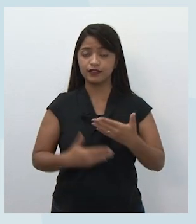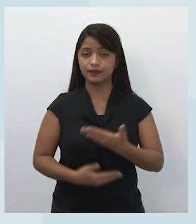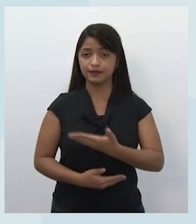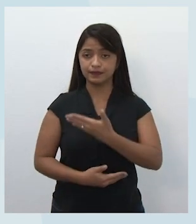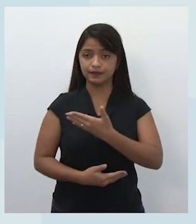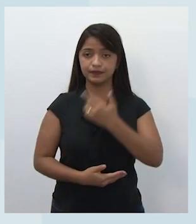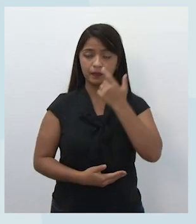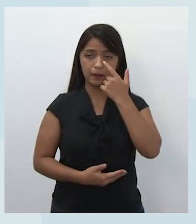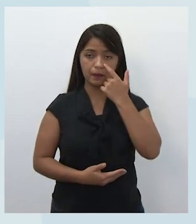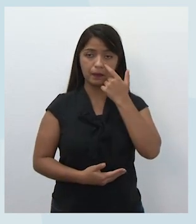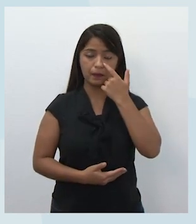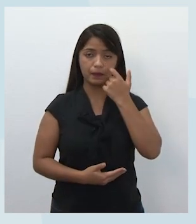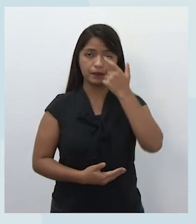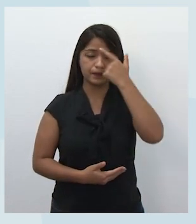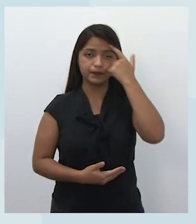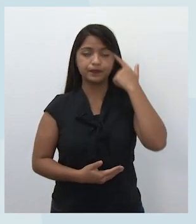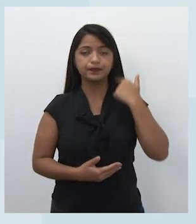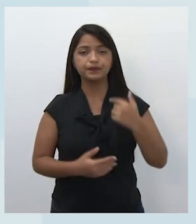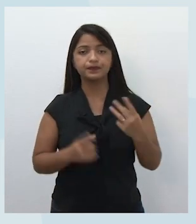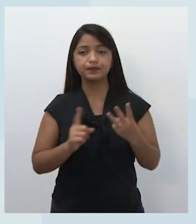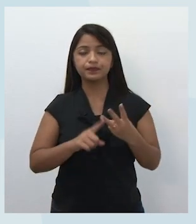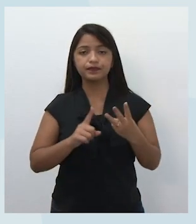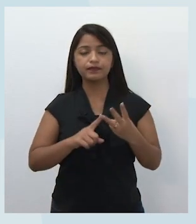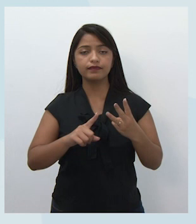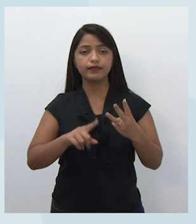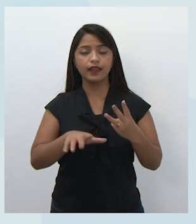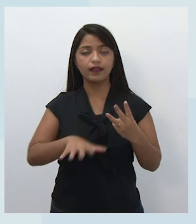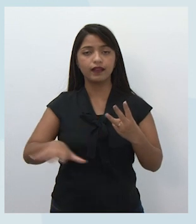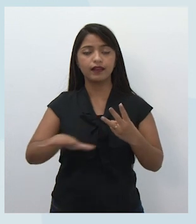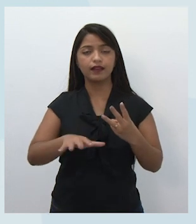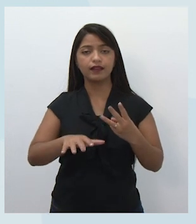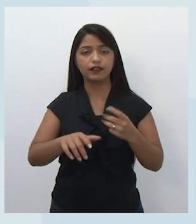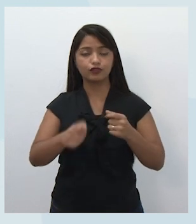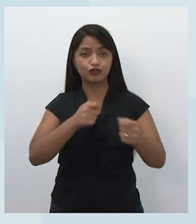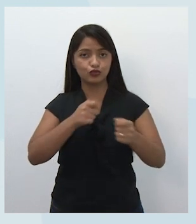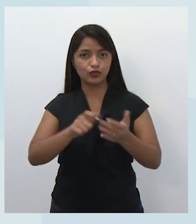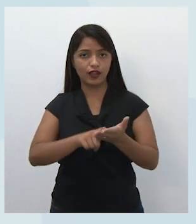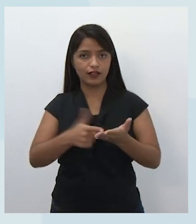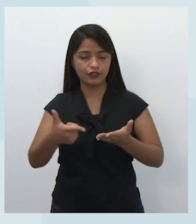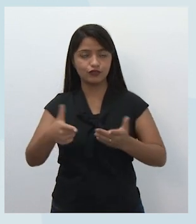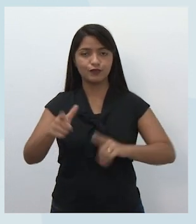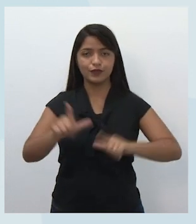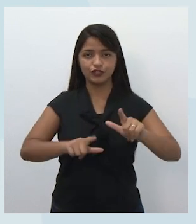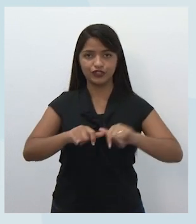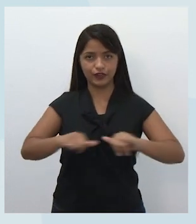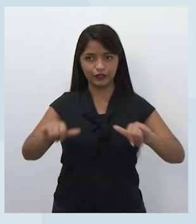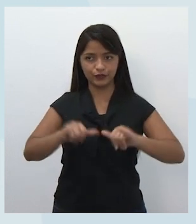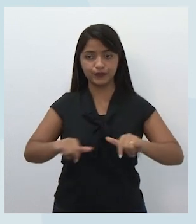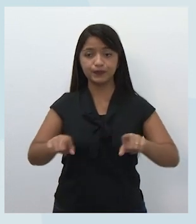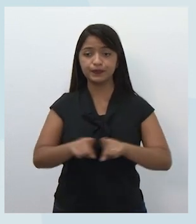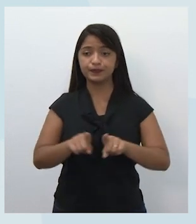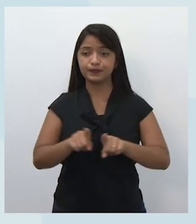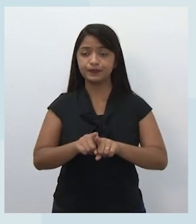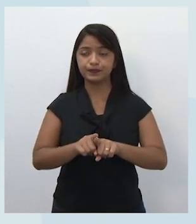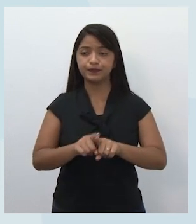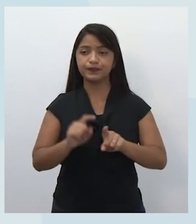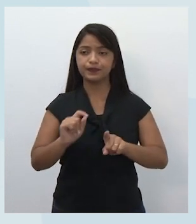campos de atuação, nós temos o jornalístico midiático, né, e o artístico literário. A gente tem